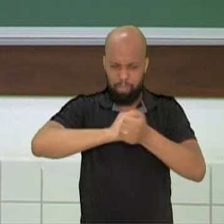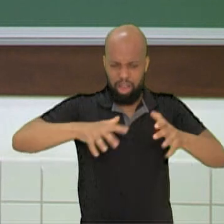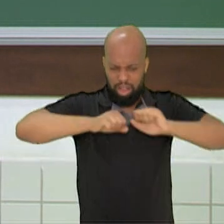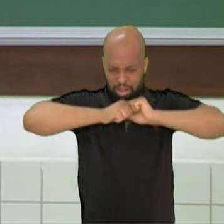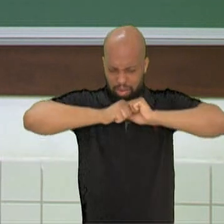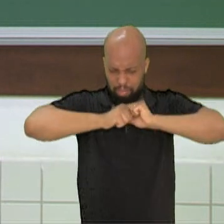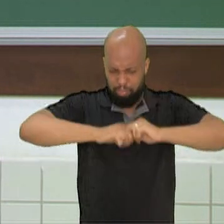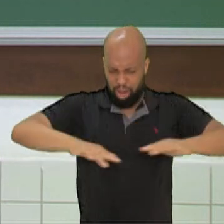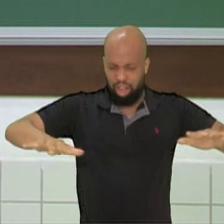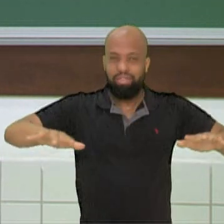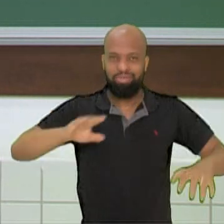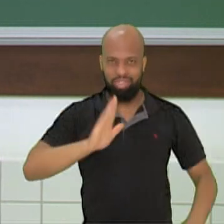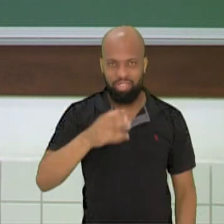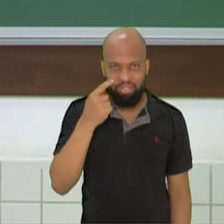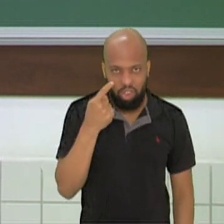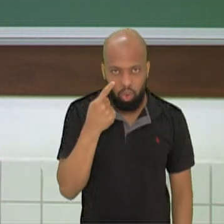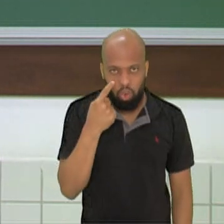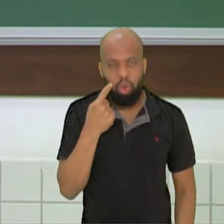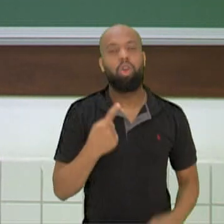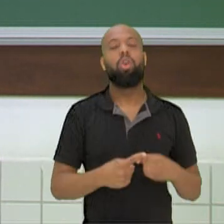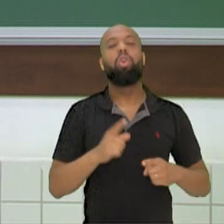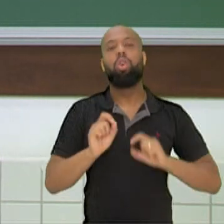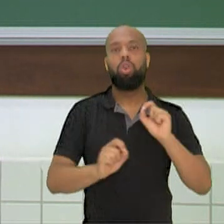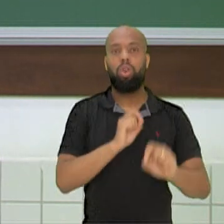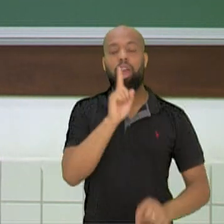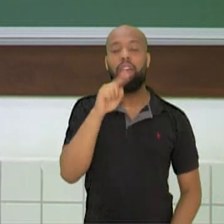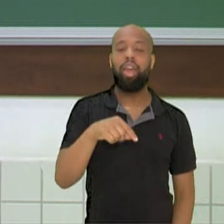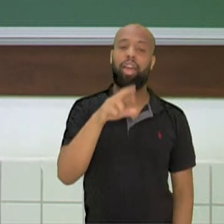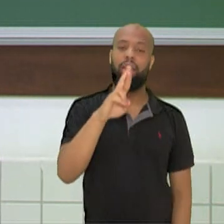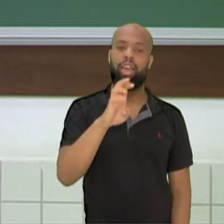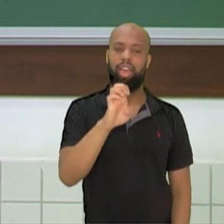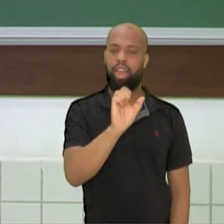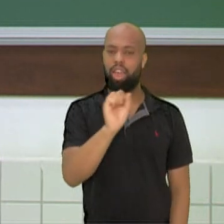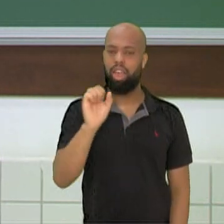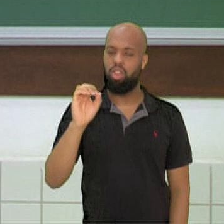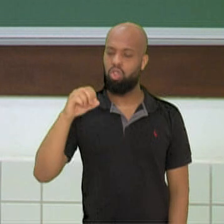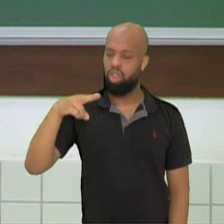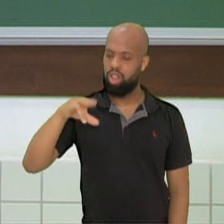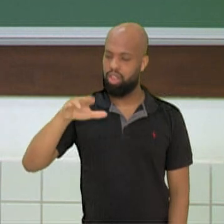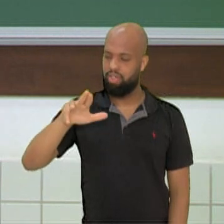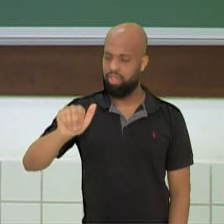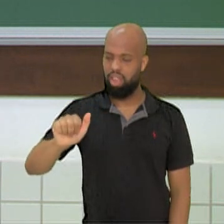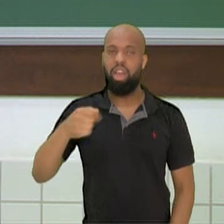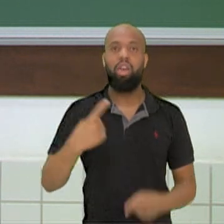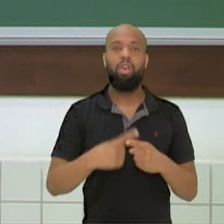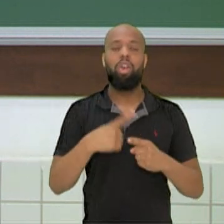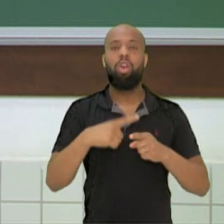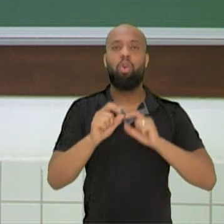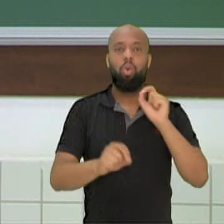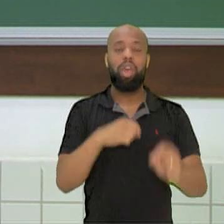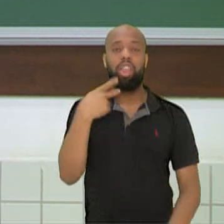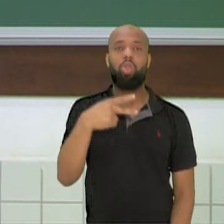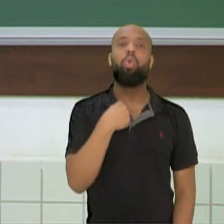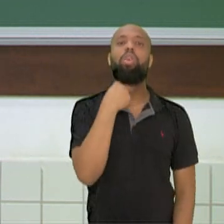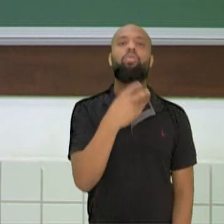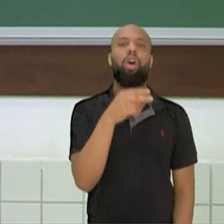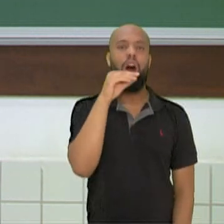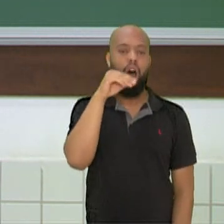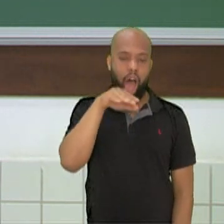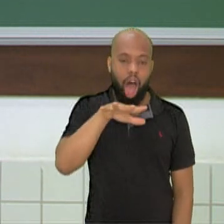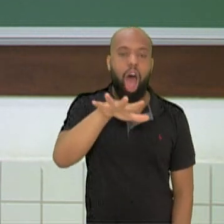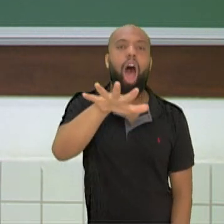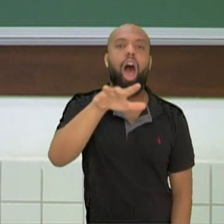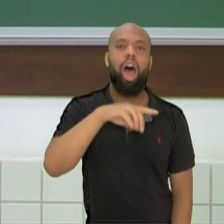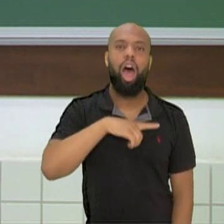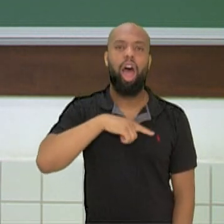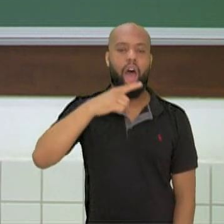ressonância. Então, a vibração que você acaba fazendo pela sua voz emite uma frequência e essa frequência é